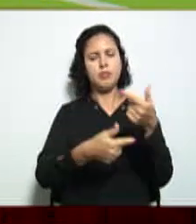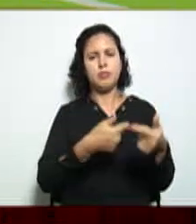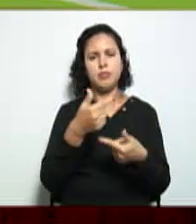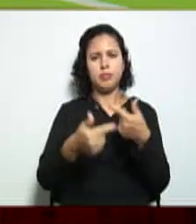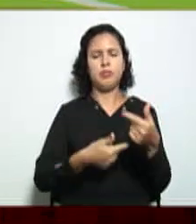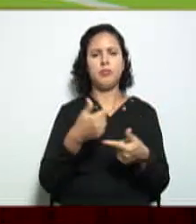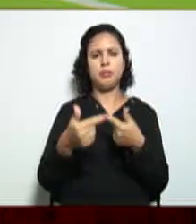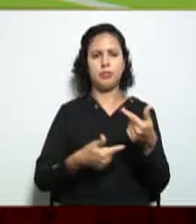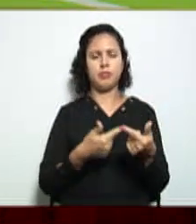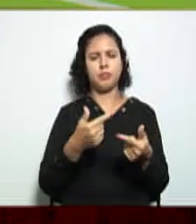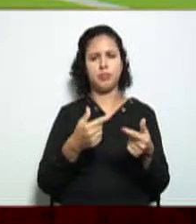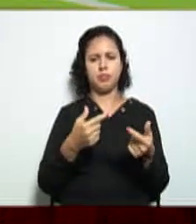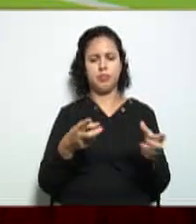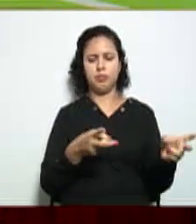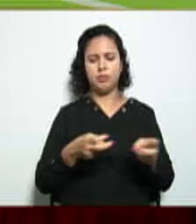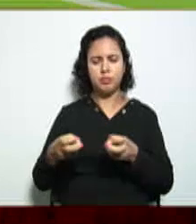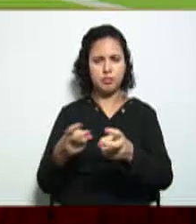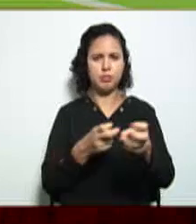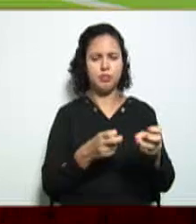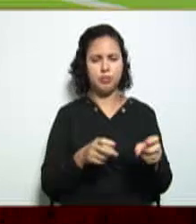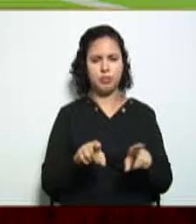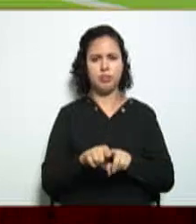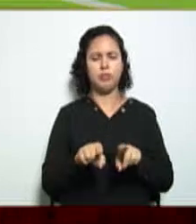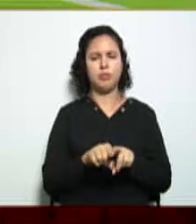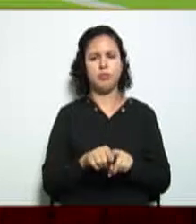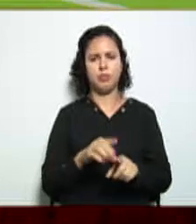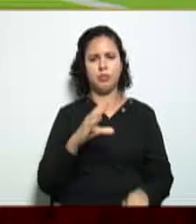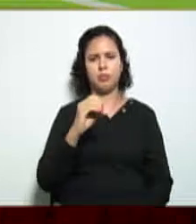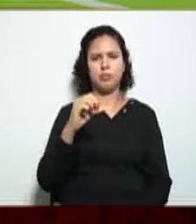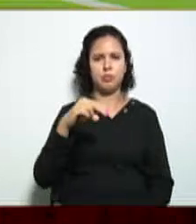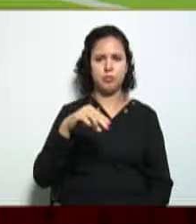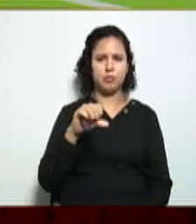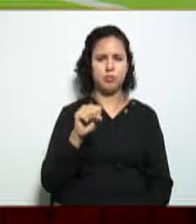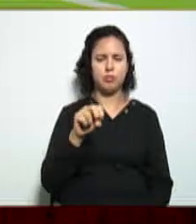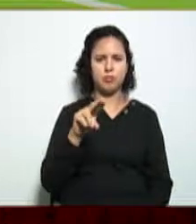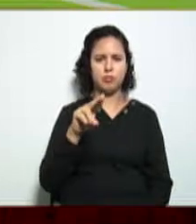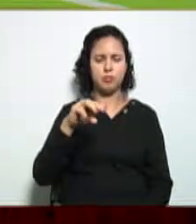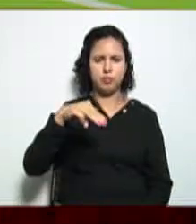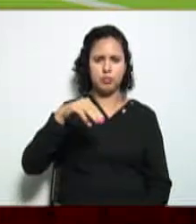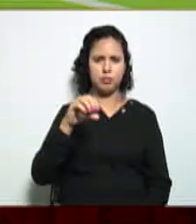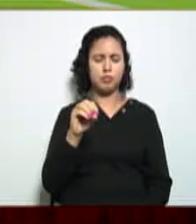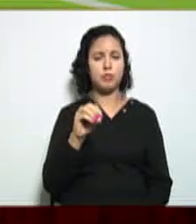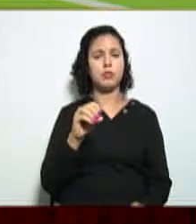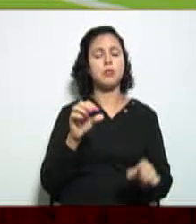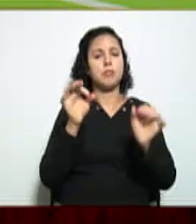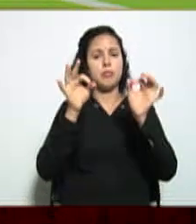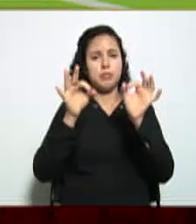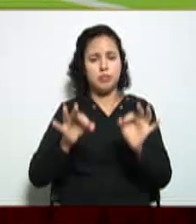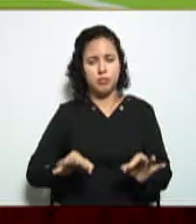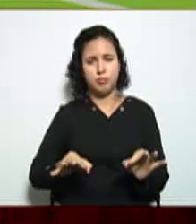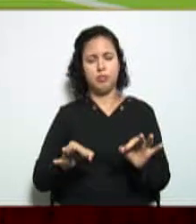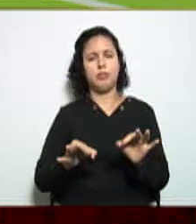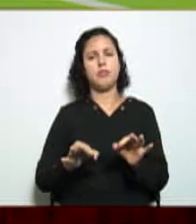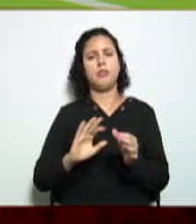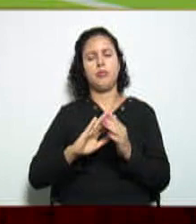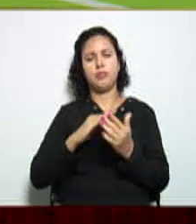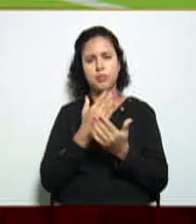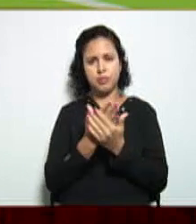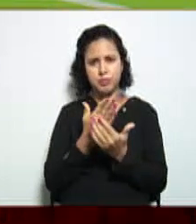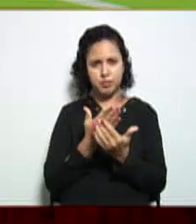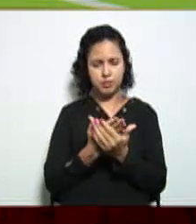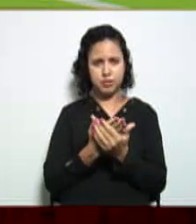trabalho, né, mineração, consumo. Então, certinho o pessoal da escola. O pessoal da escola